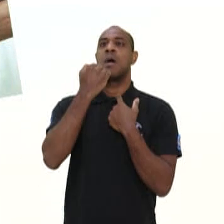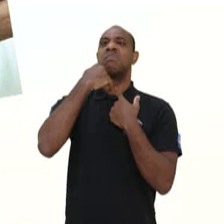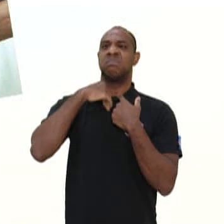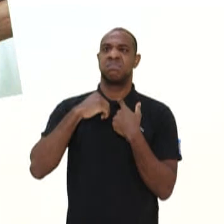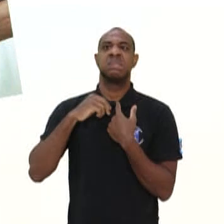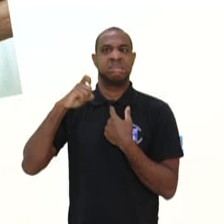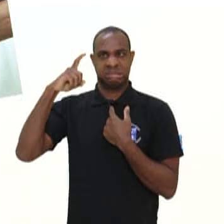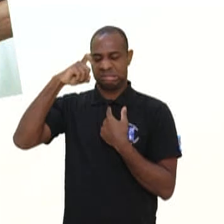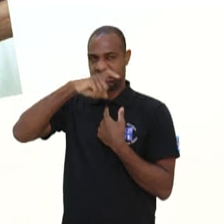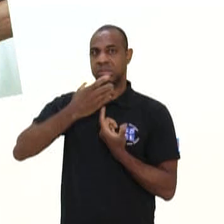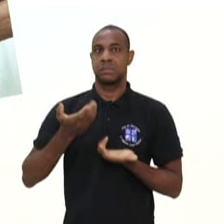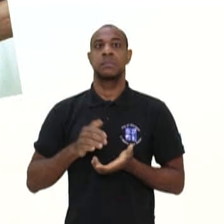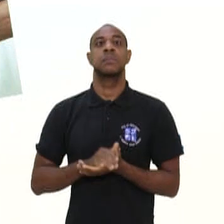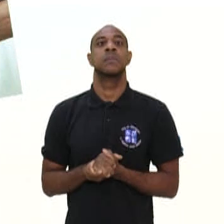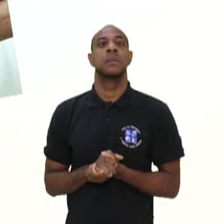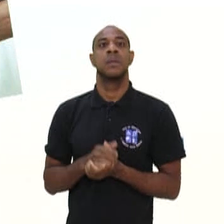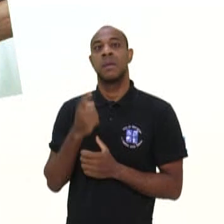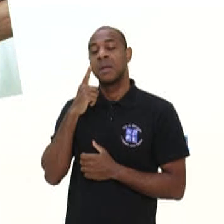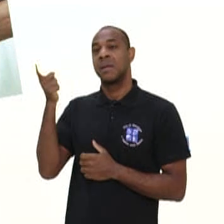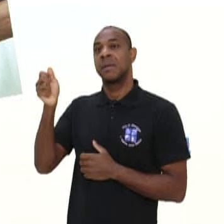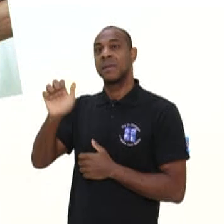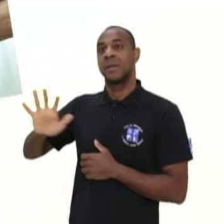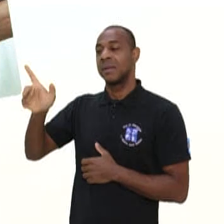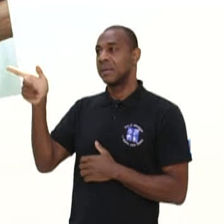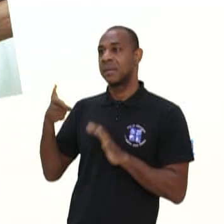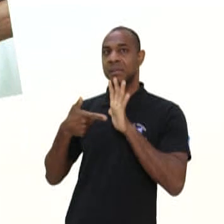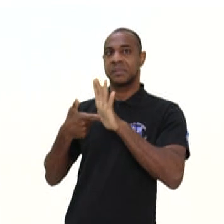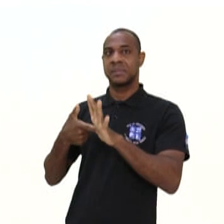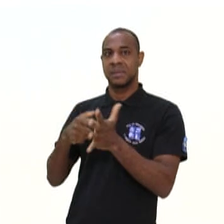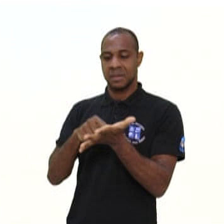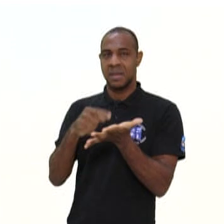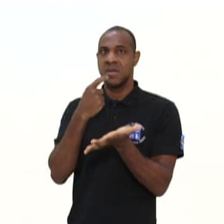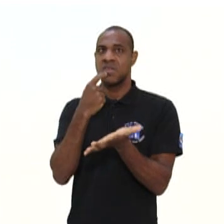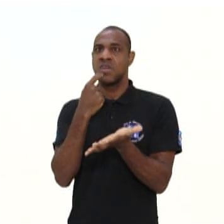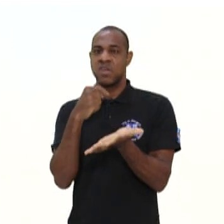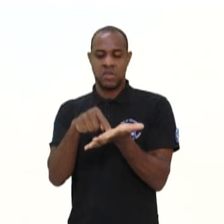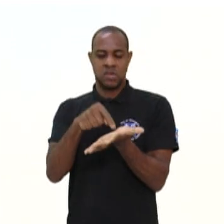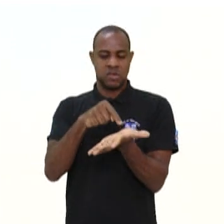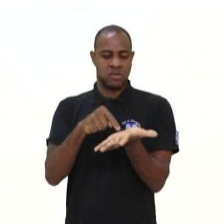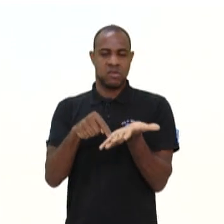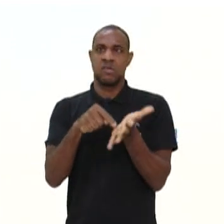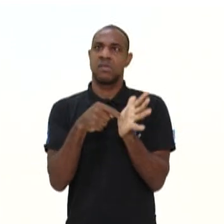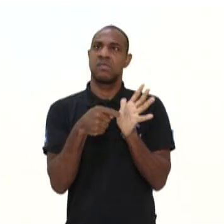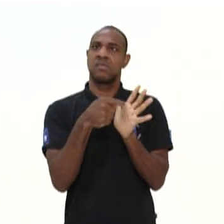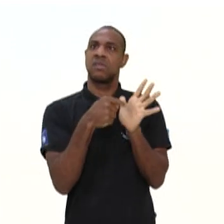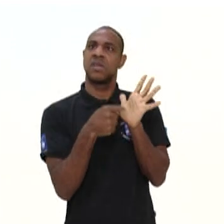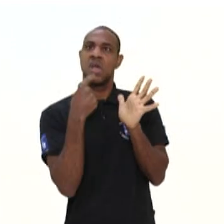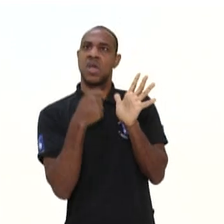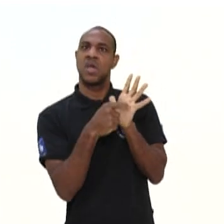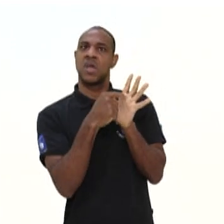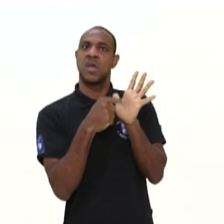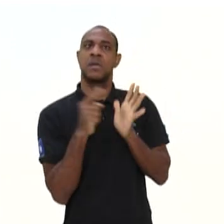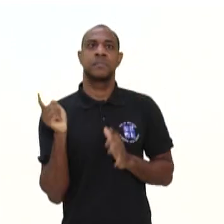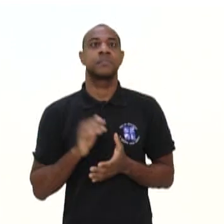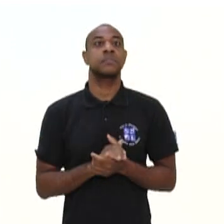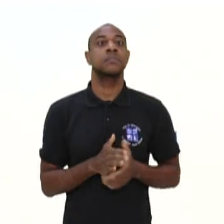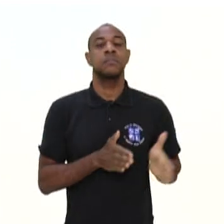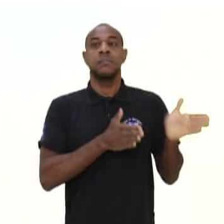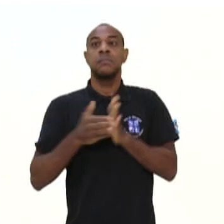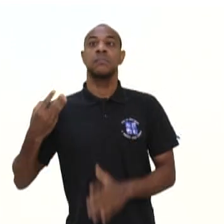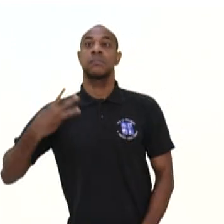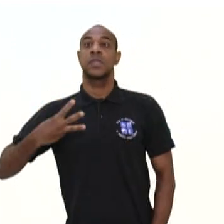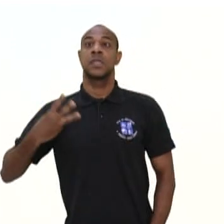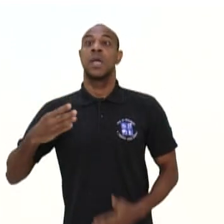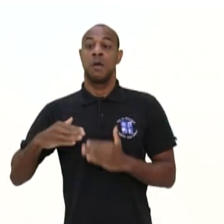aparecimento dessa vermelhidão, dessas manchas ali, né? E nós temos o estágio mais avançado, que é a